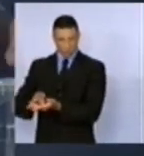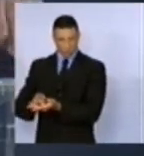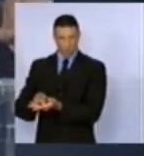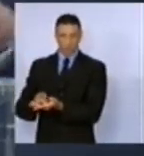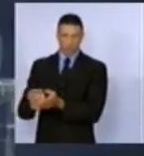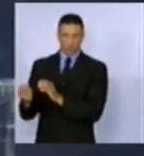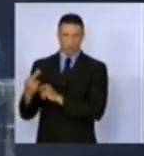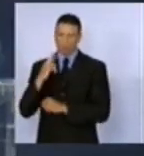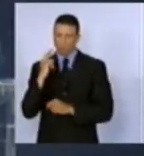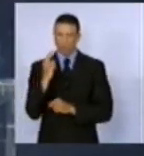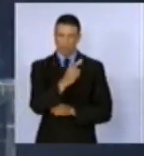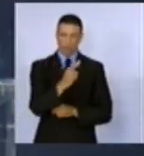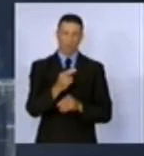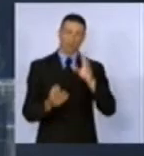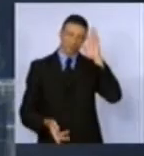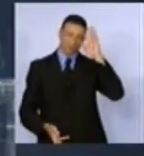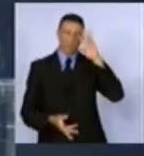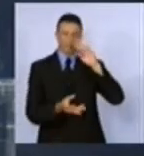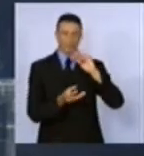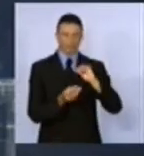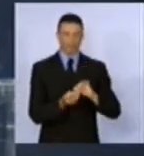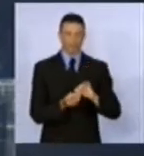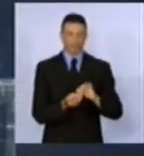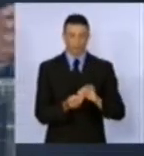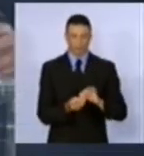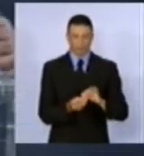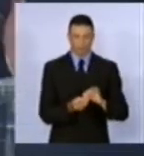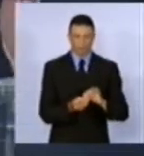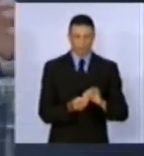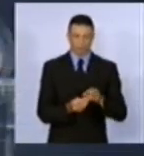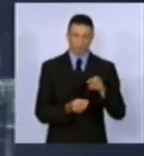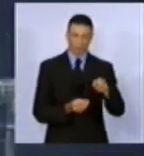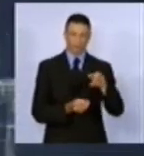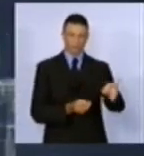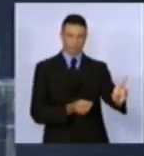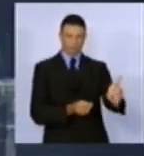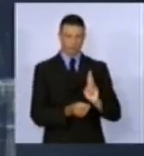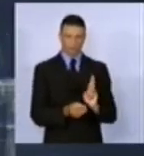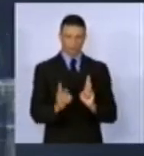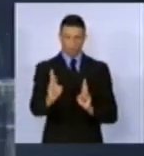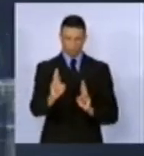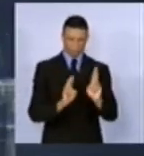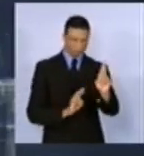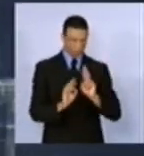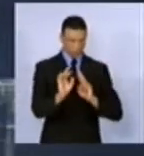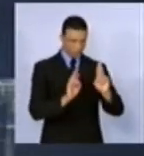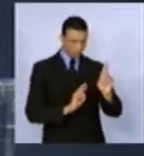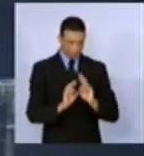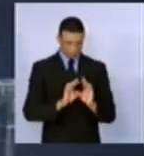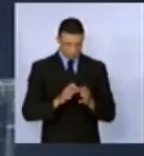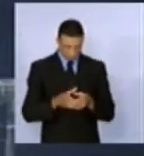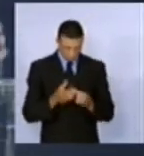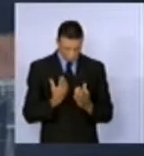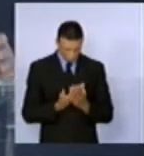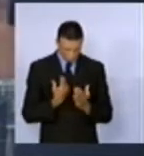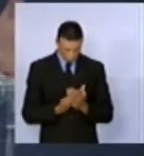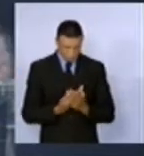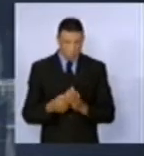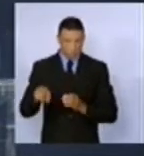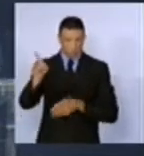a chegamos a conclusão de que há alguns dados observacionais e que a probabilidade